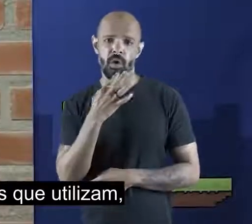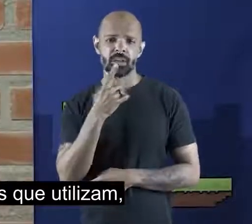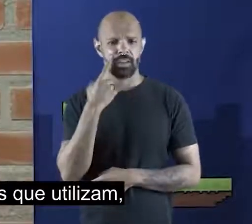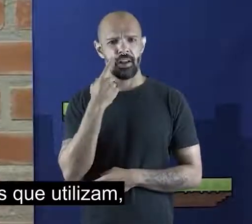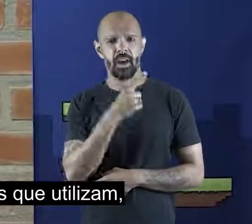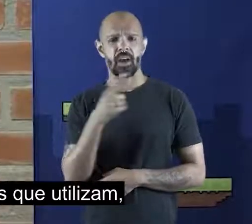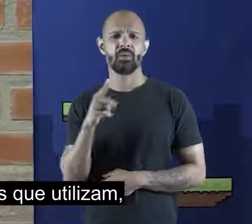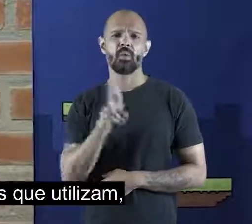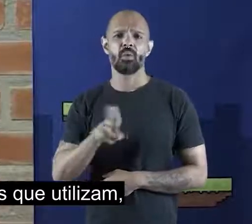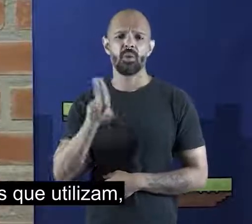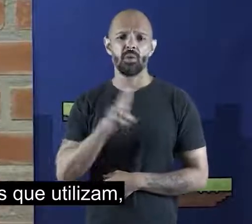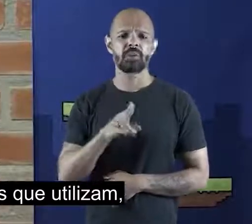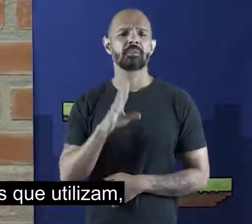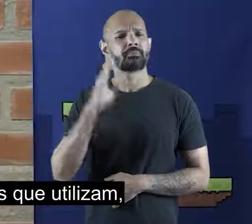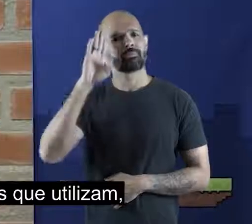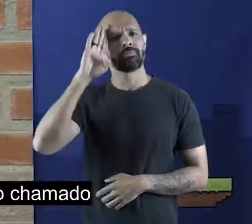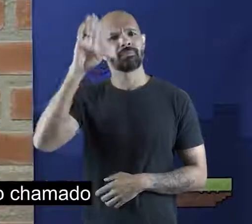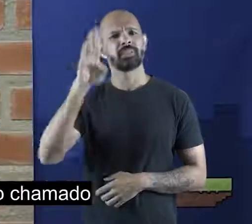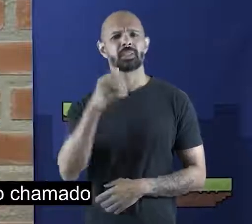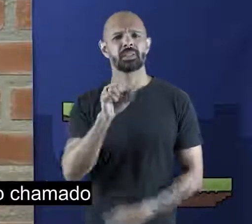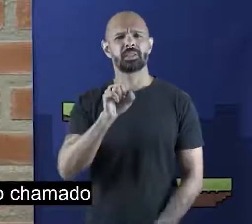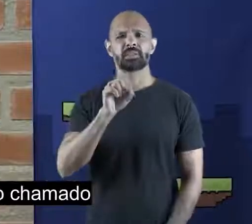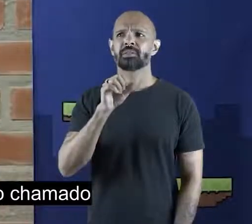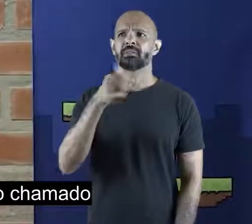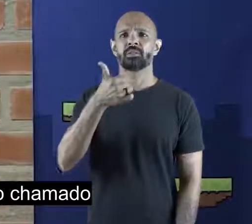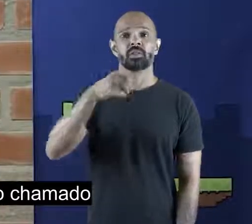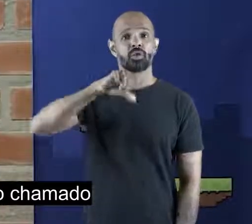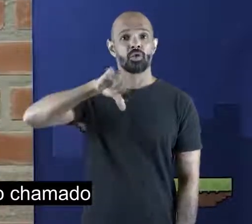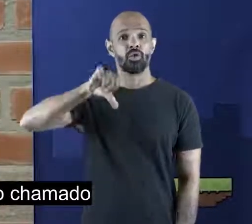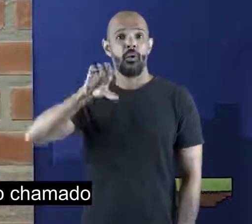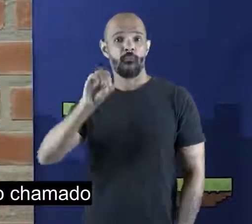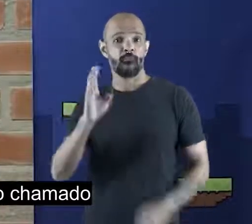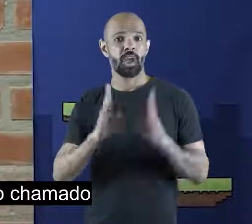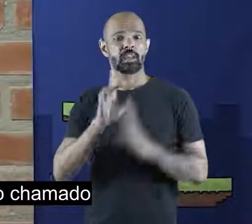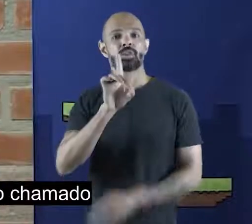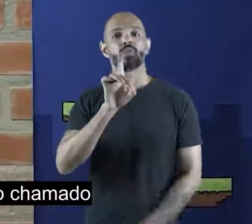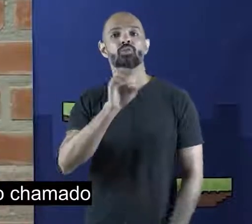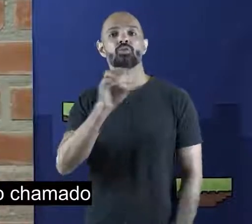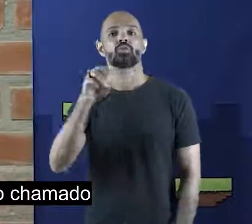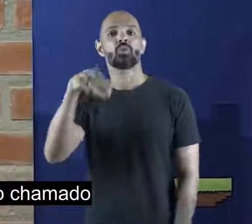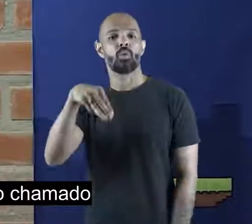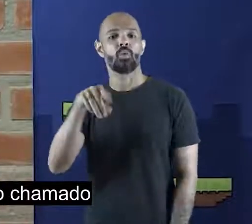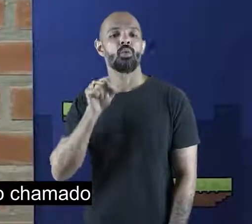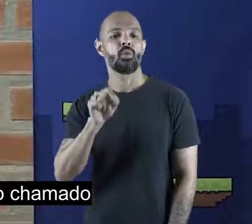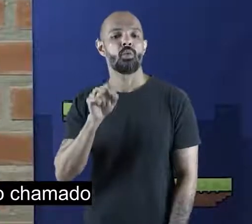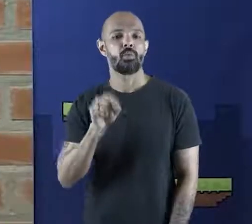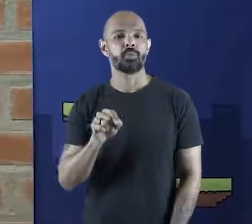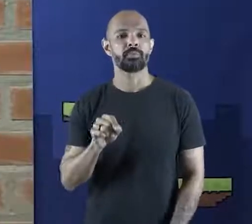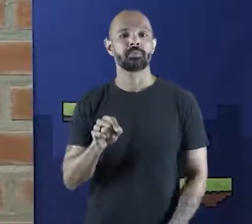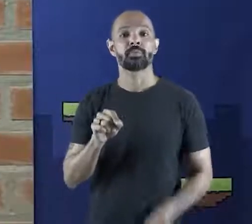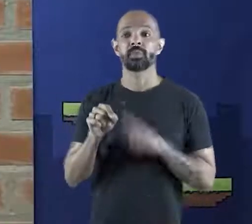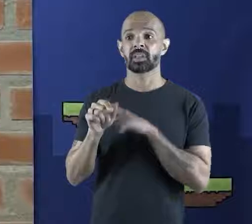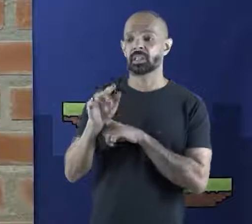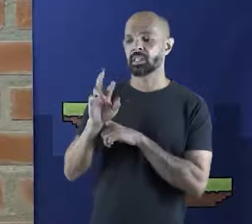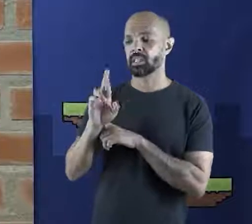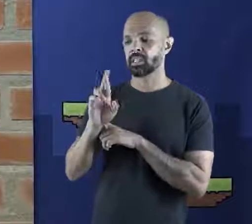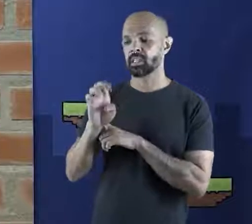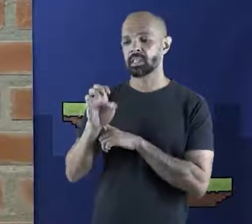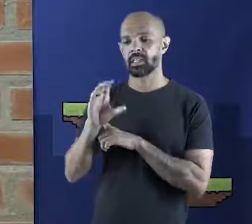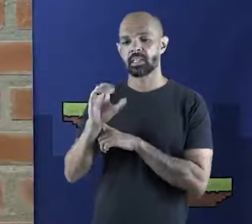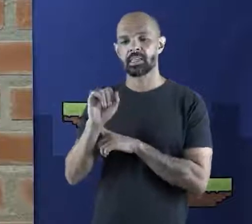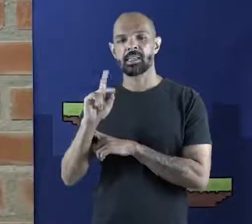viram jogos que utilizam, vou dar um exemplo, principalmente a partir da década de 90, vou falar do Doom, é o chamado raycaching, que é uma